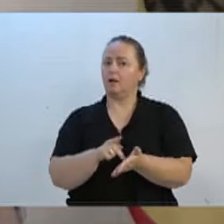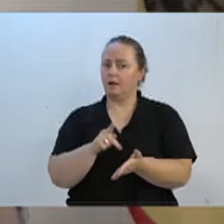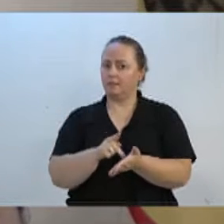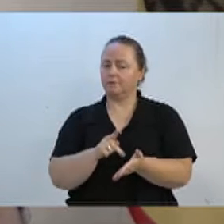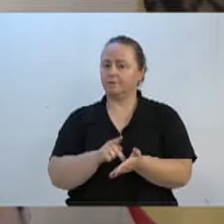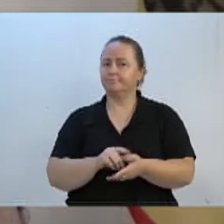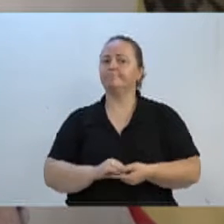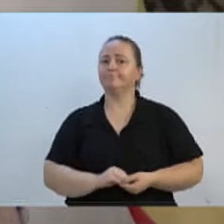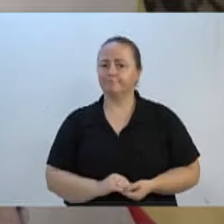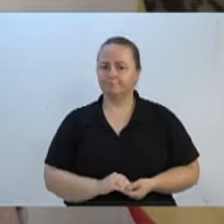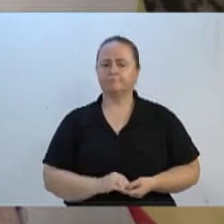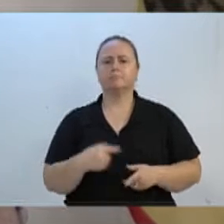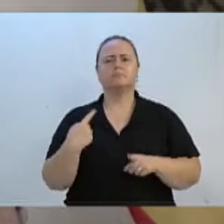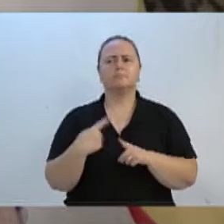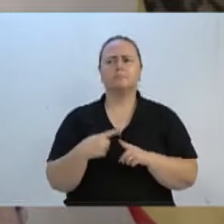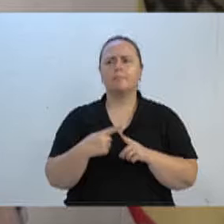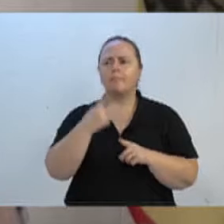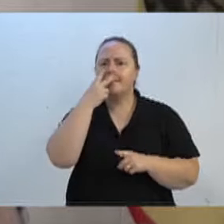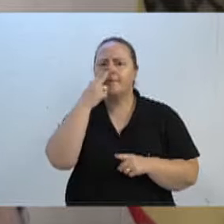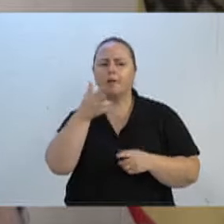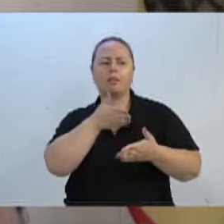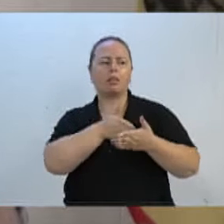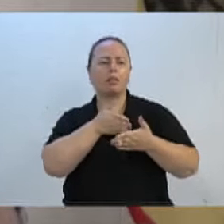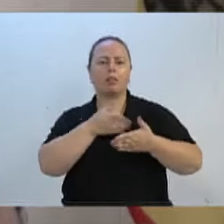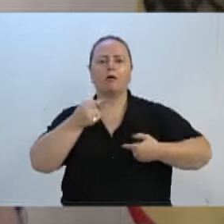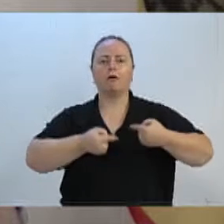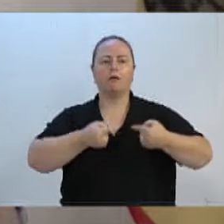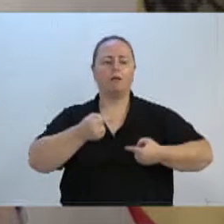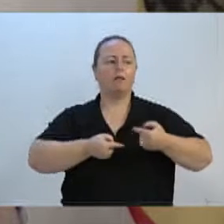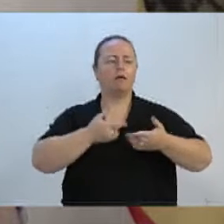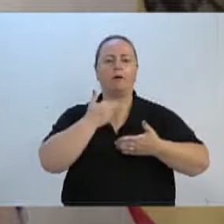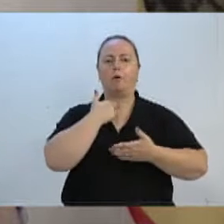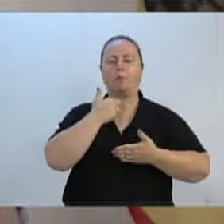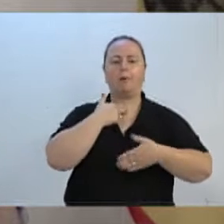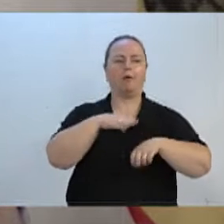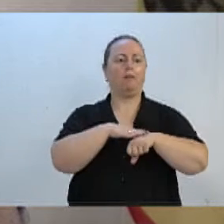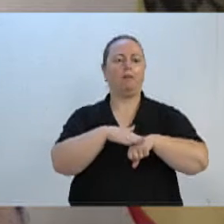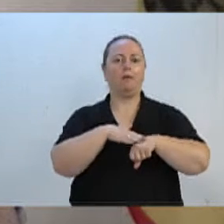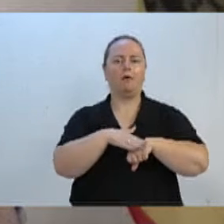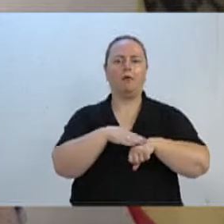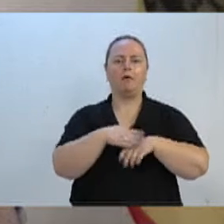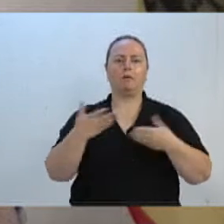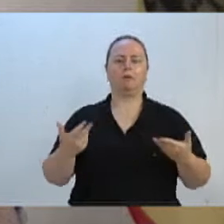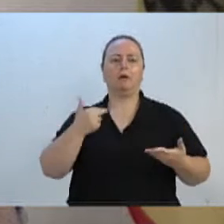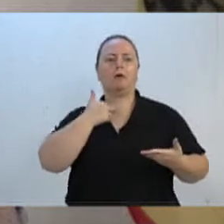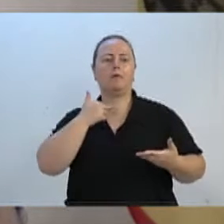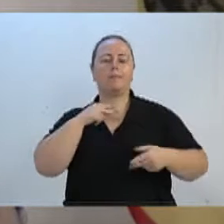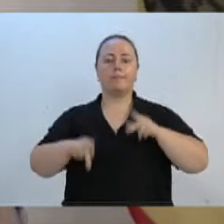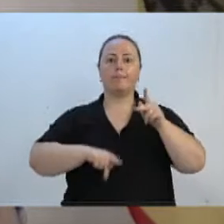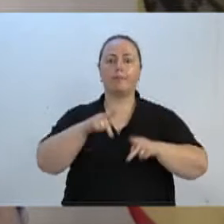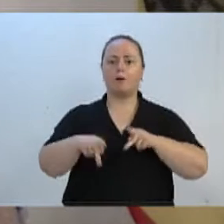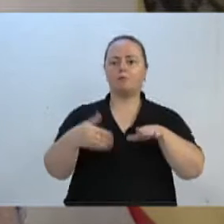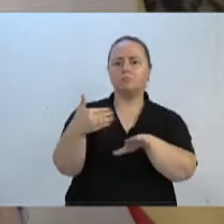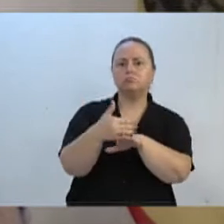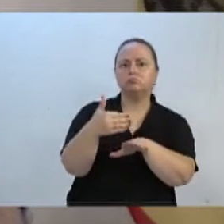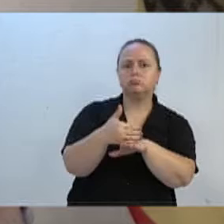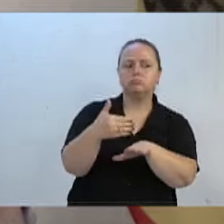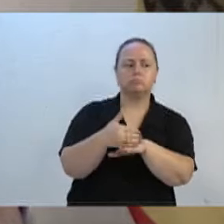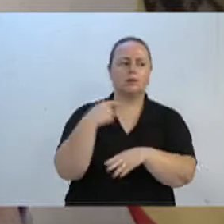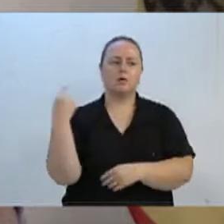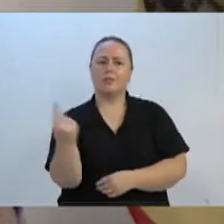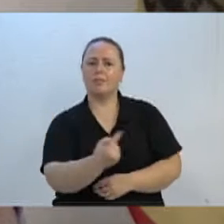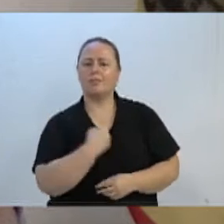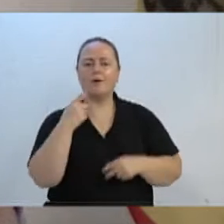porque não deixa discutir, não deixa conversar, não deixa o povo participar. E nós somos o